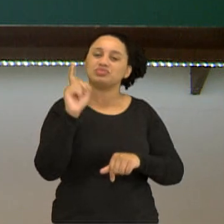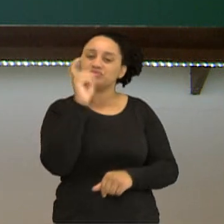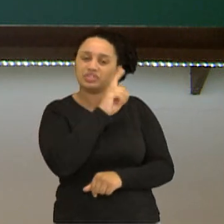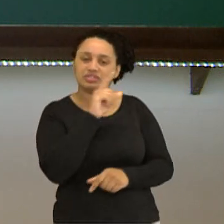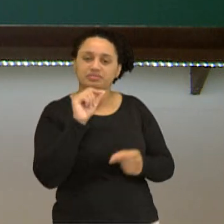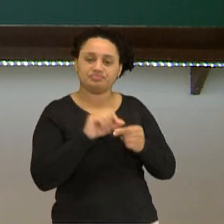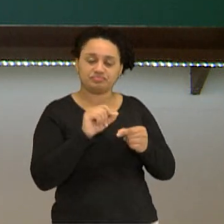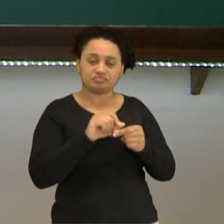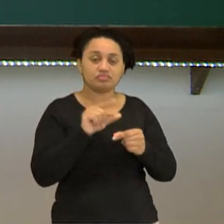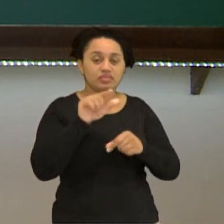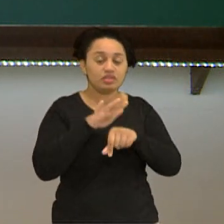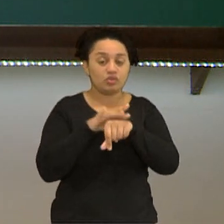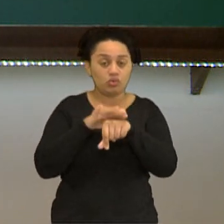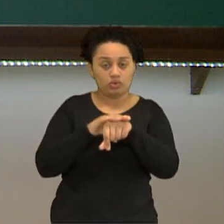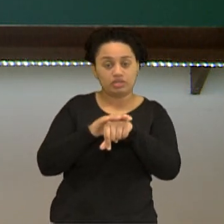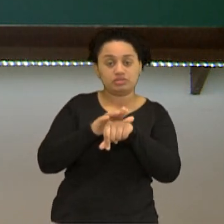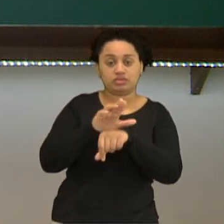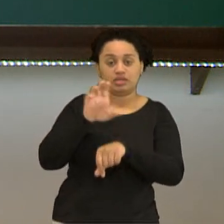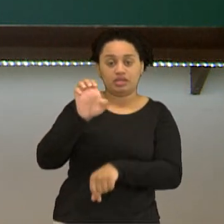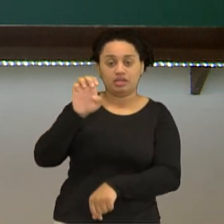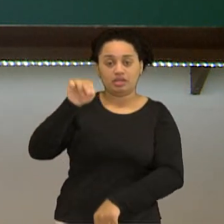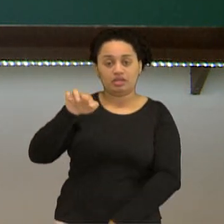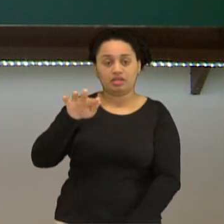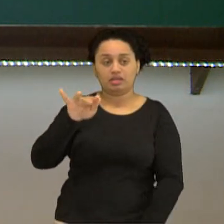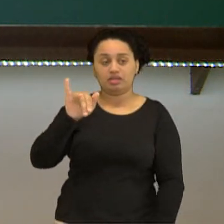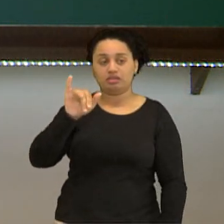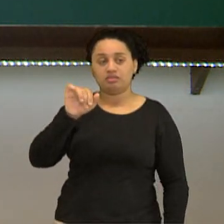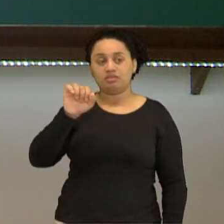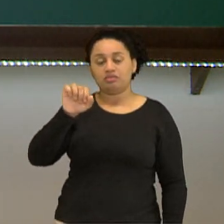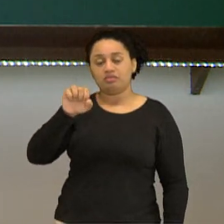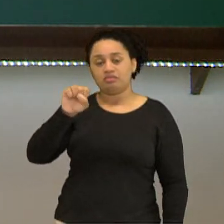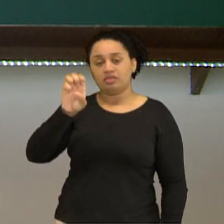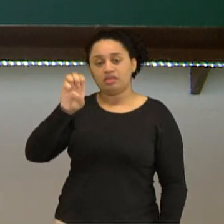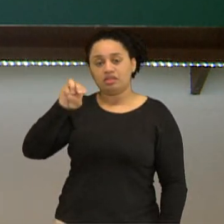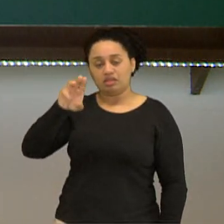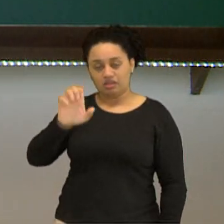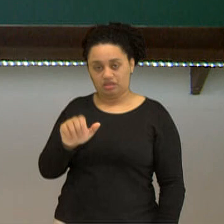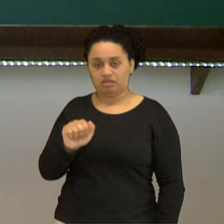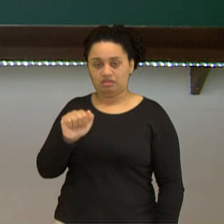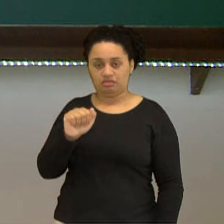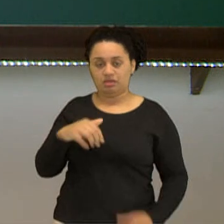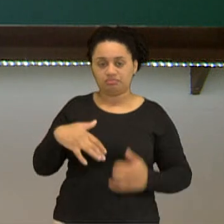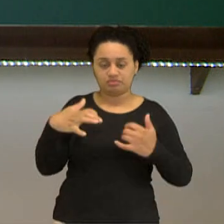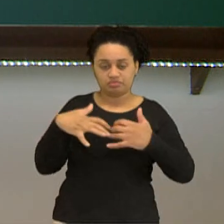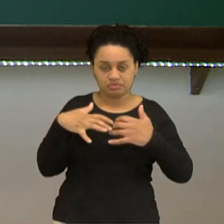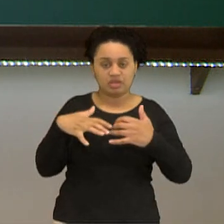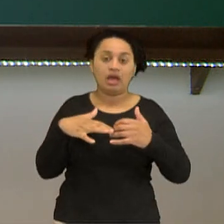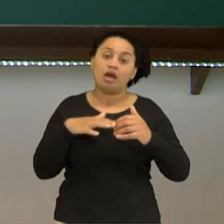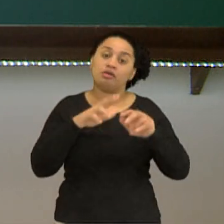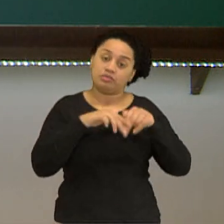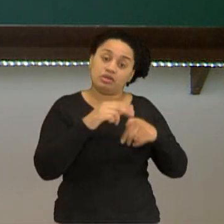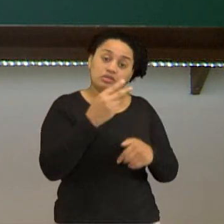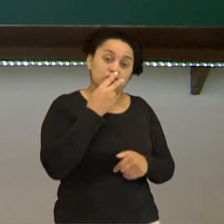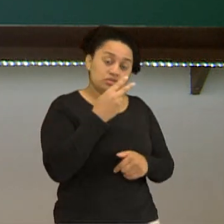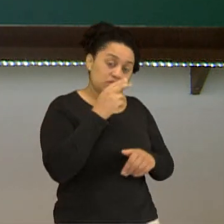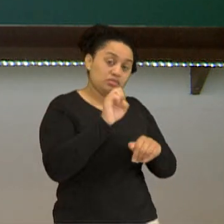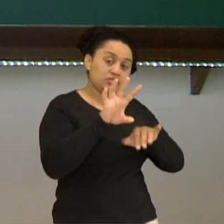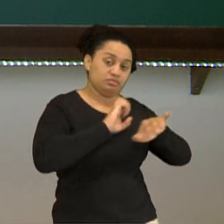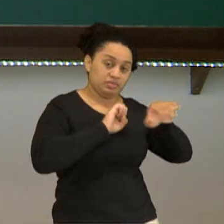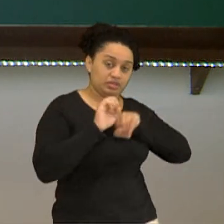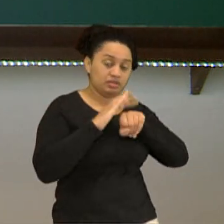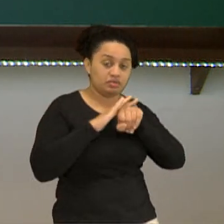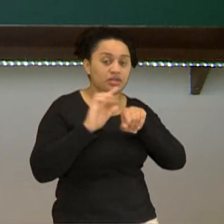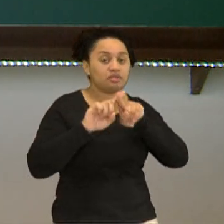relacionado diretamente com o tabagismo, mas está também relacionado com as intensas atividades